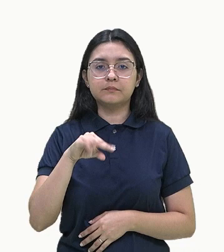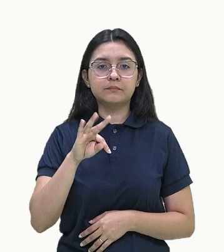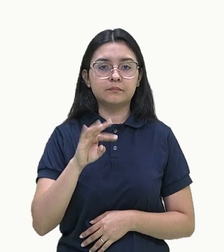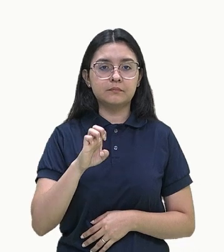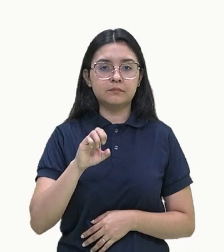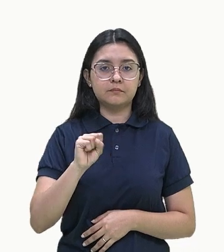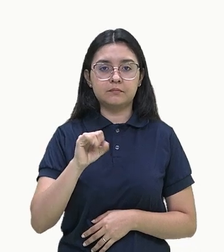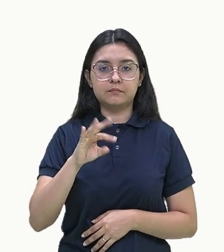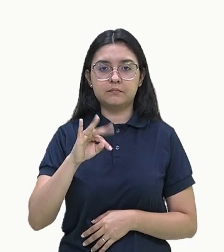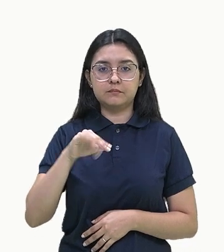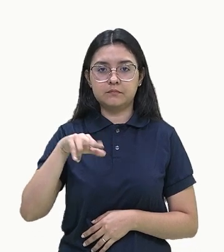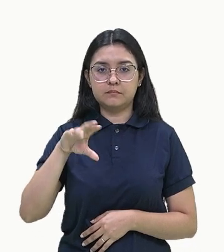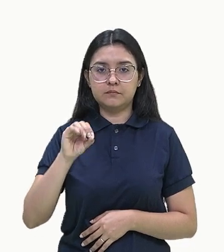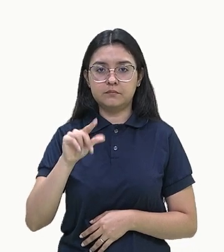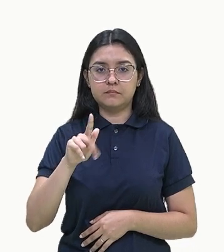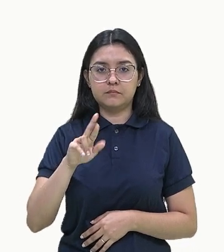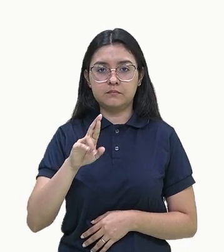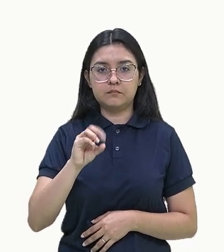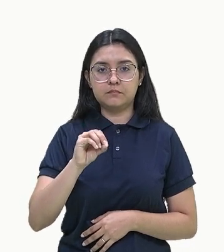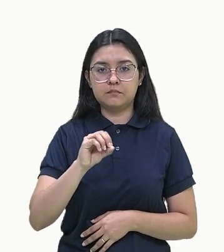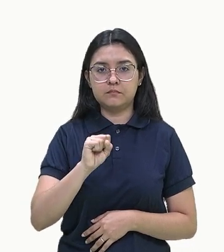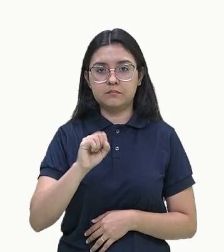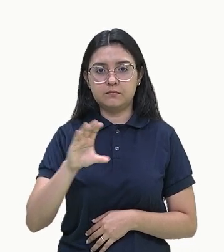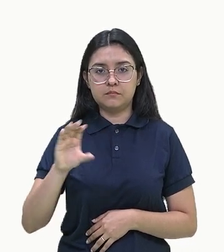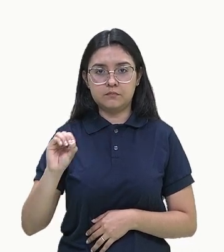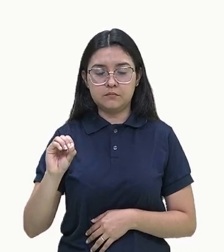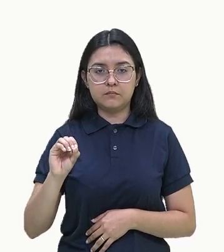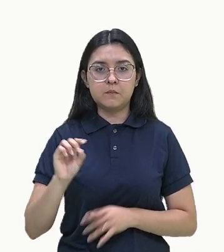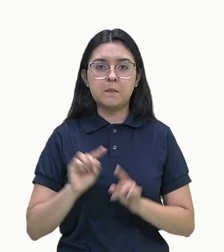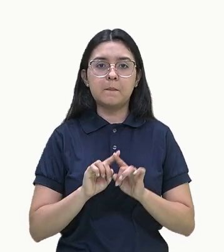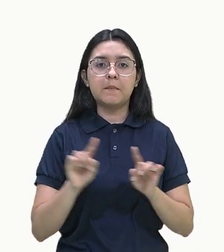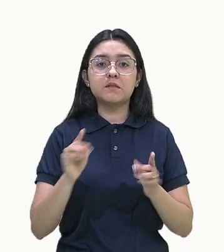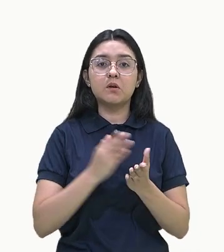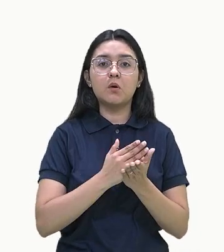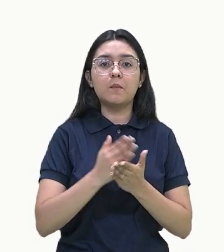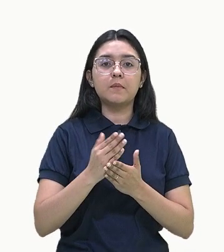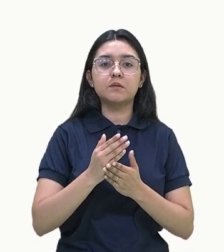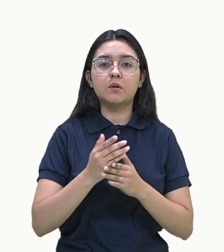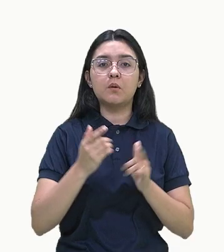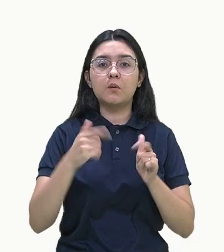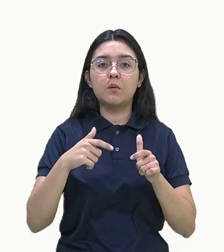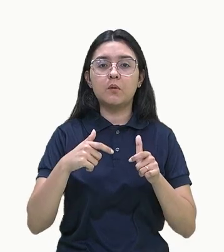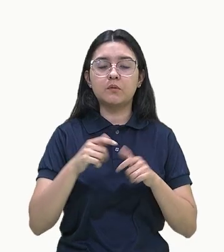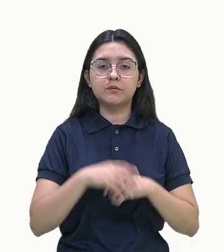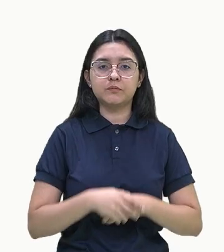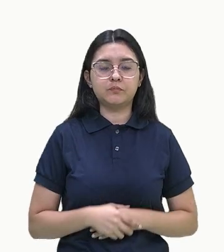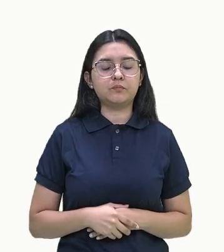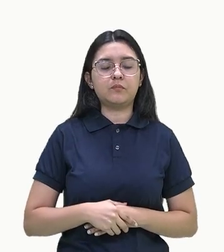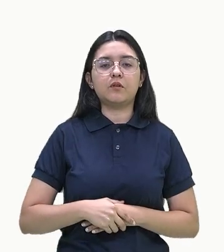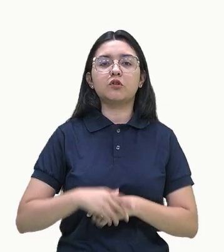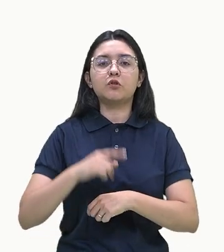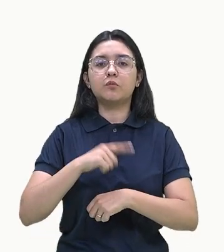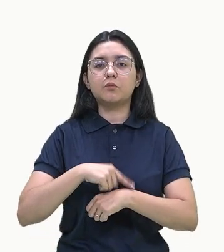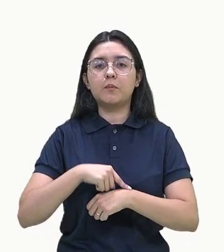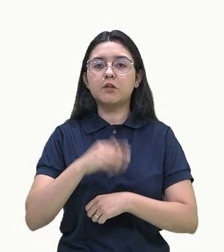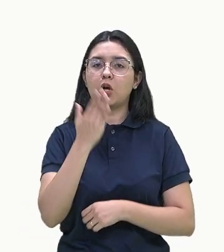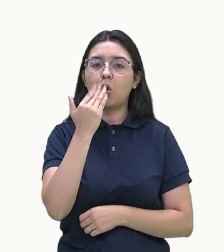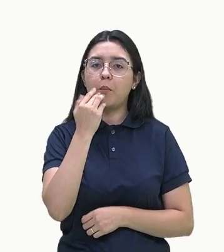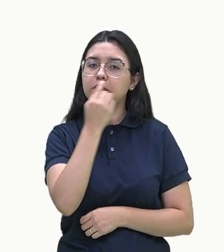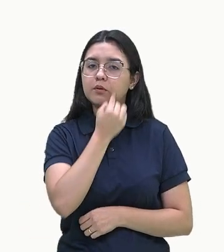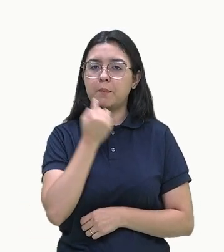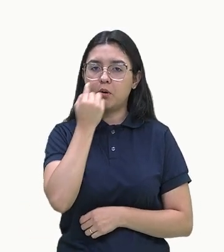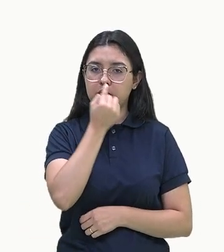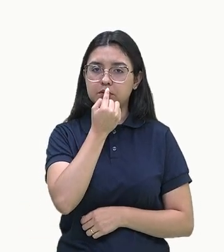o intestino grosso, o intestino delgado, mas ele inicia lá desde a boca, lá